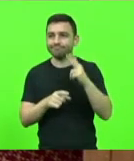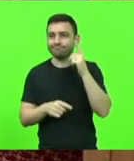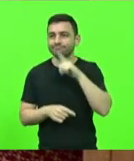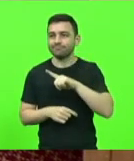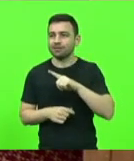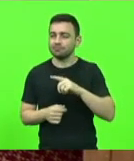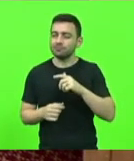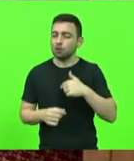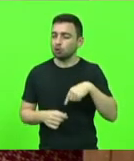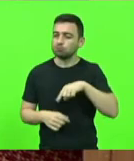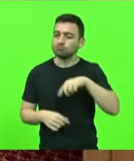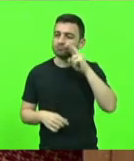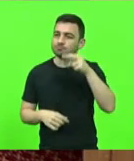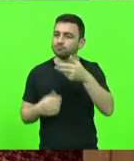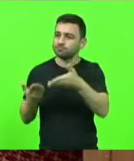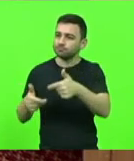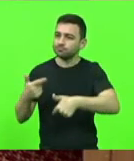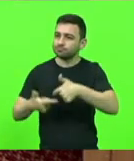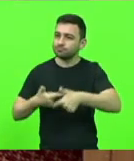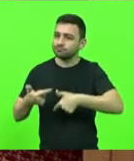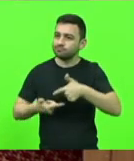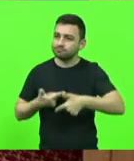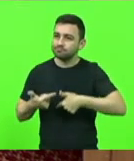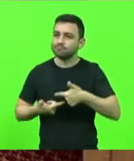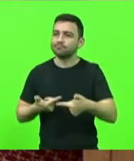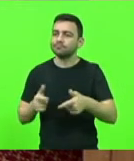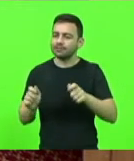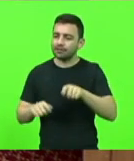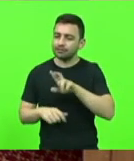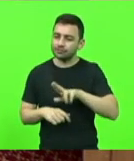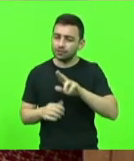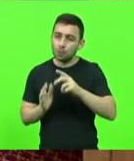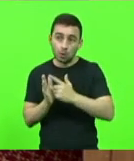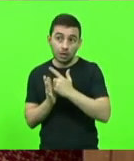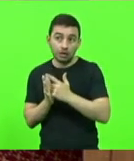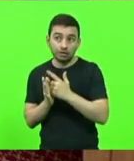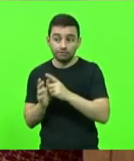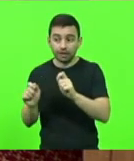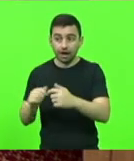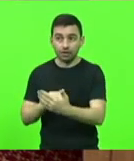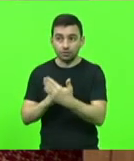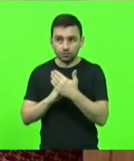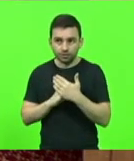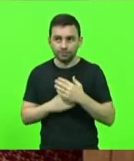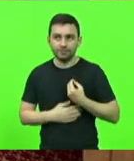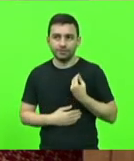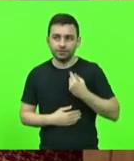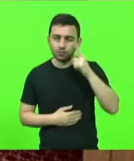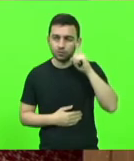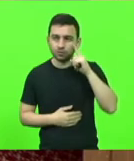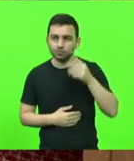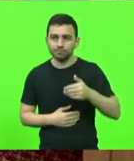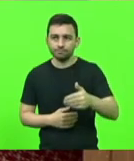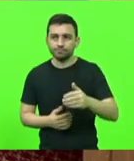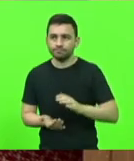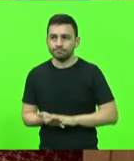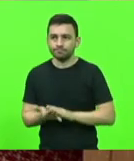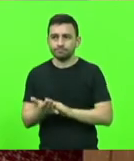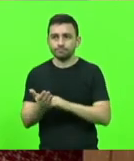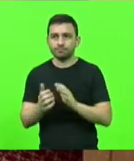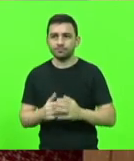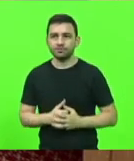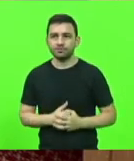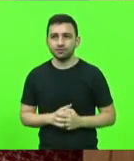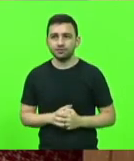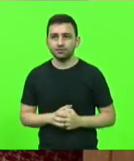pelo trabalho e que possamos utilizar esse livro também como exemplo para nossas vidas no dia a dia Parabéns e obrigado